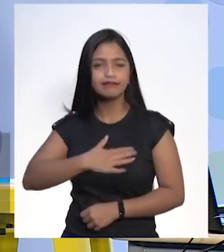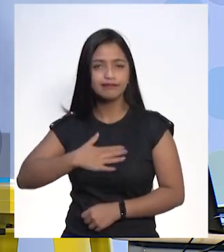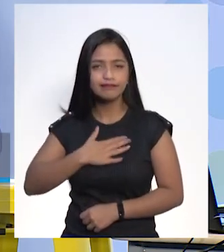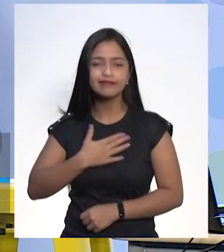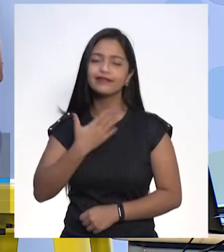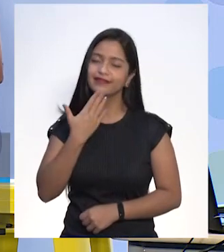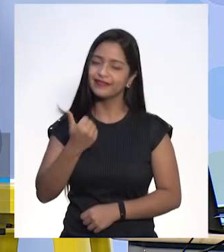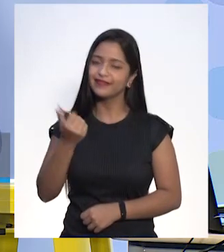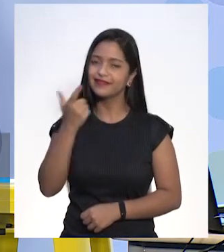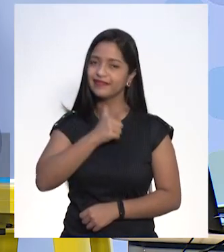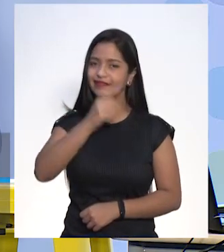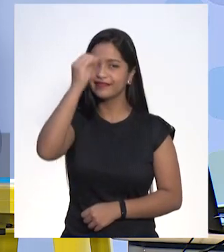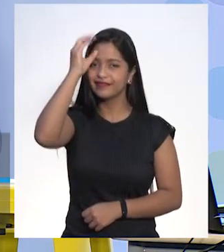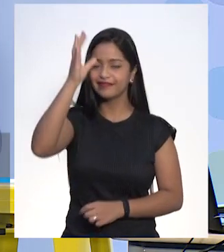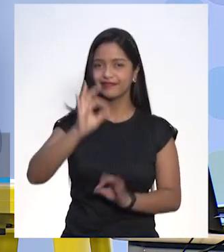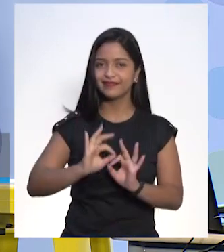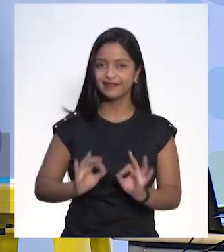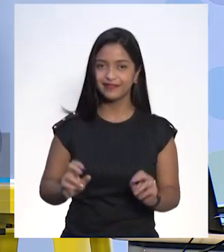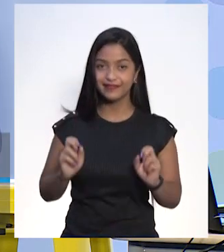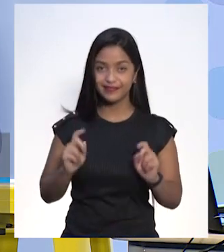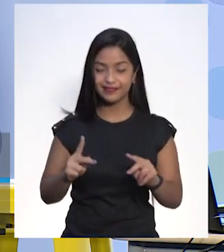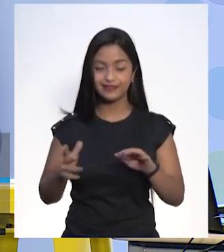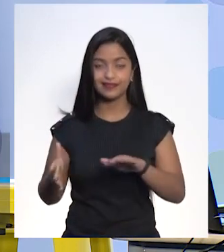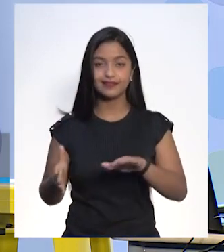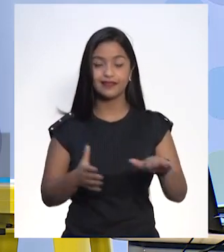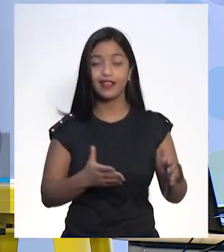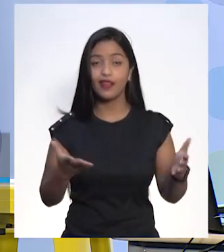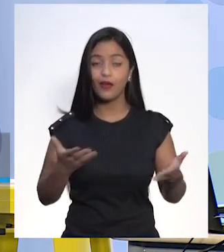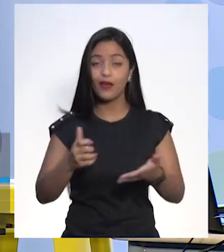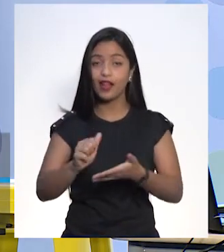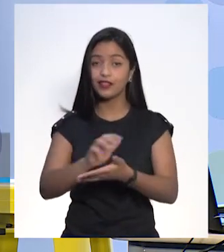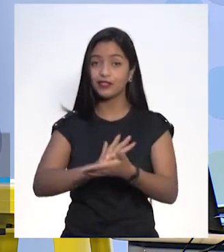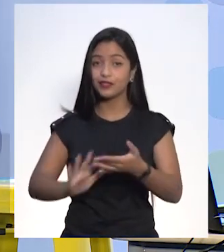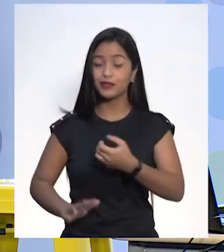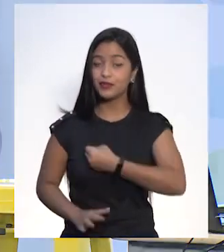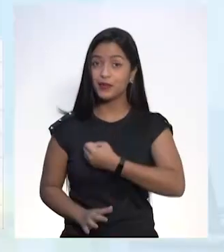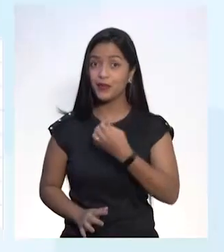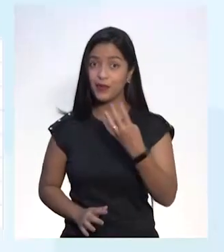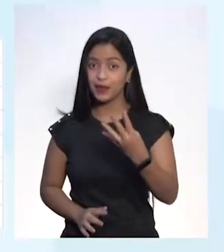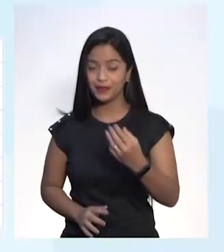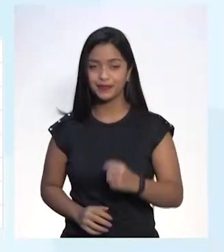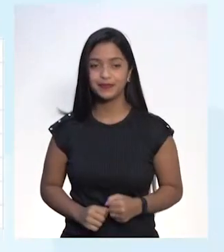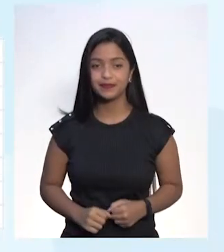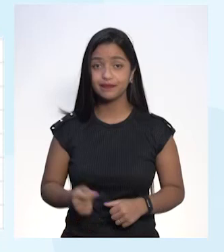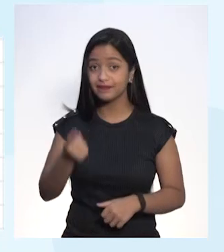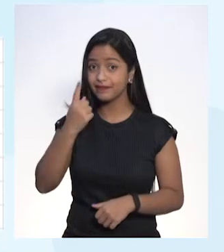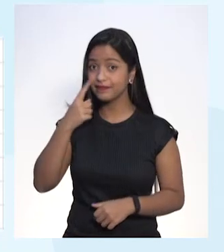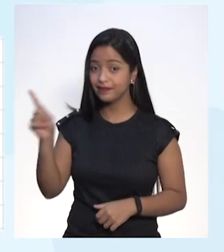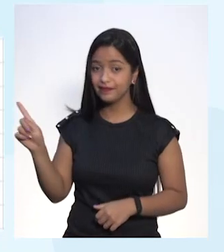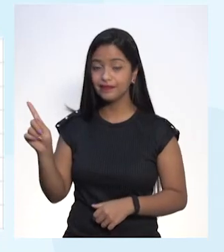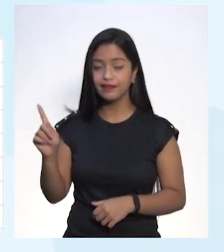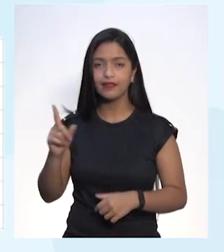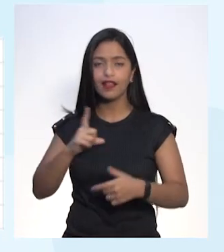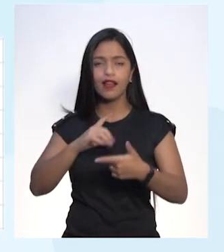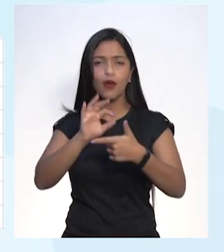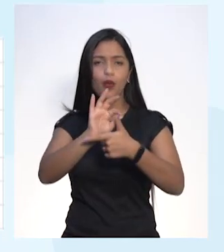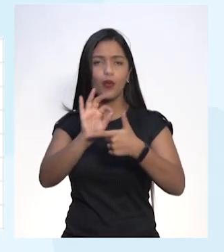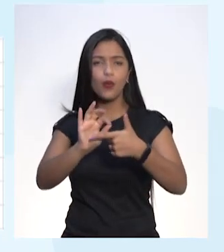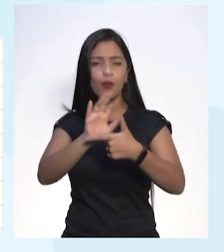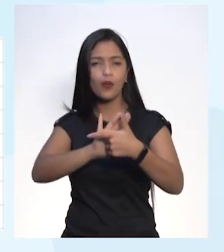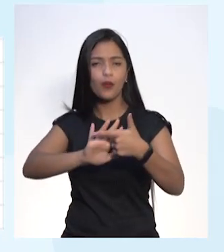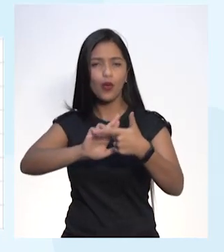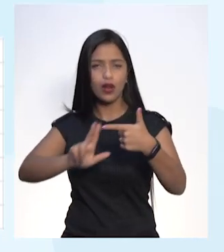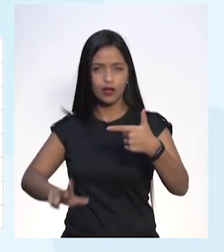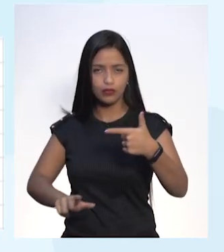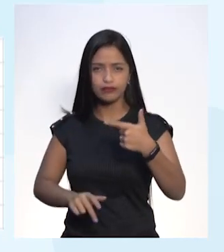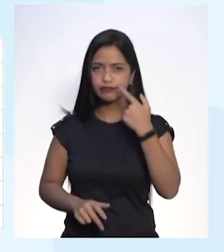simples. Essa é a ideia, tudo bem? Vamos para a atividade 4? Olha lá. Observando atentamente o polígono abaixo, assinale a alternativa que julga